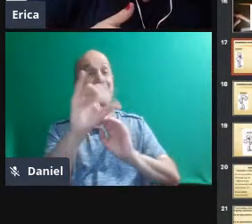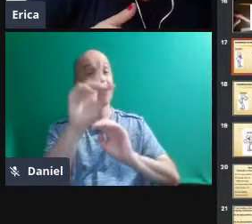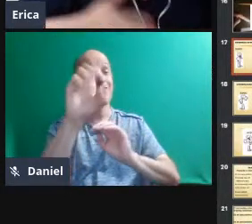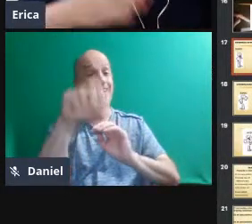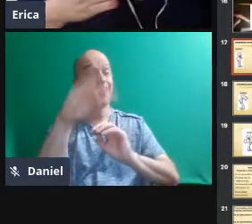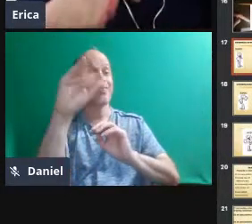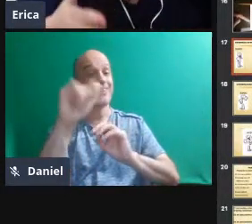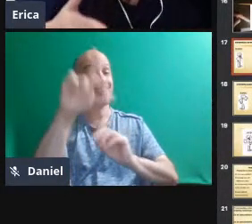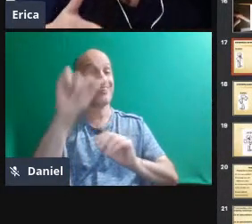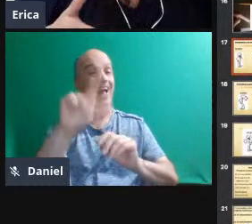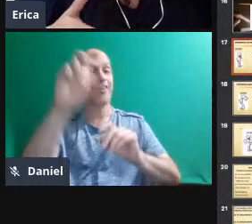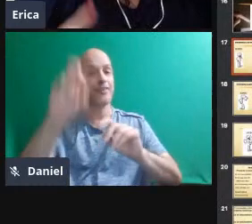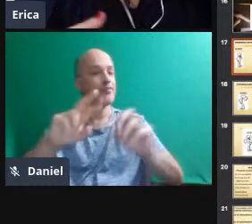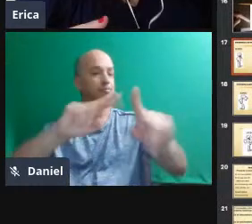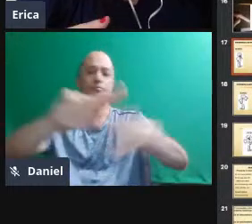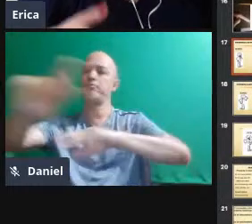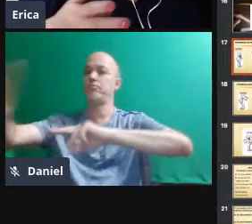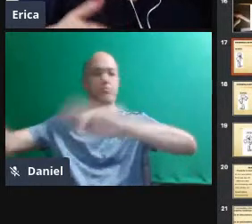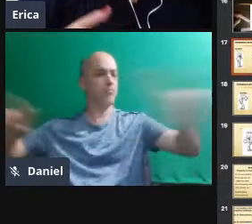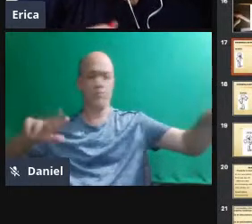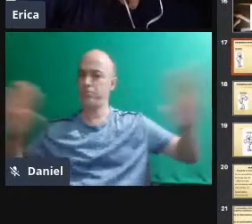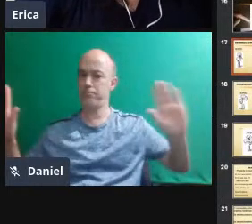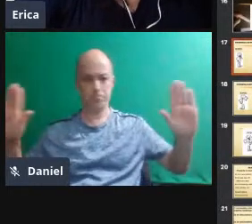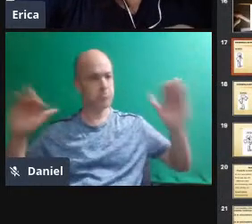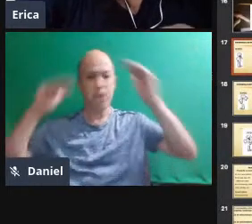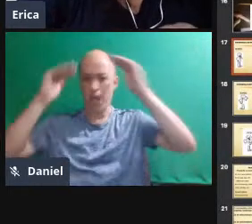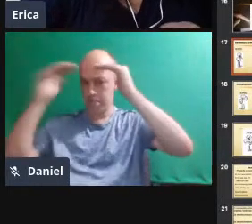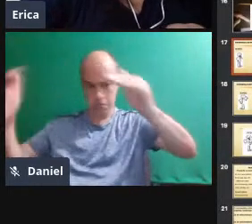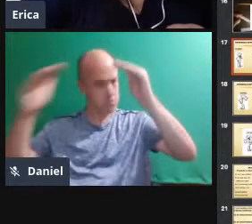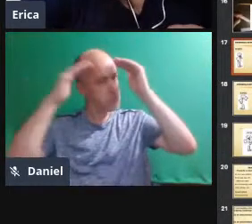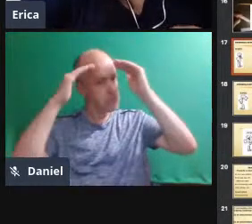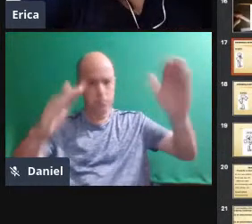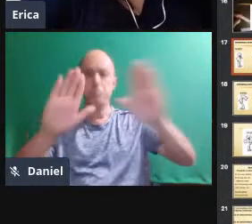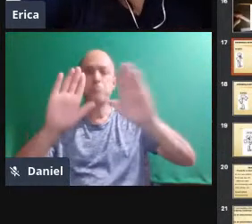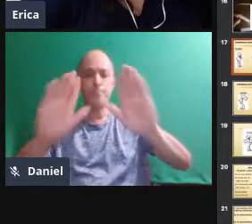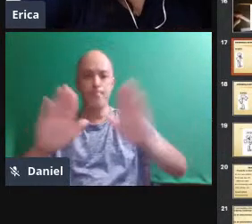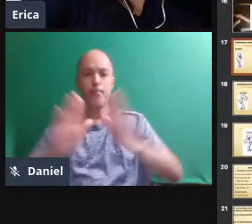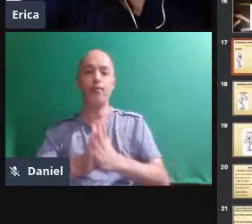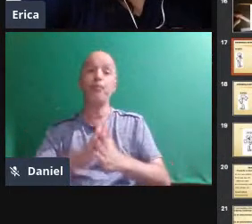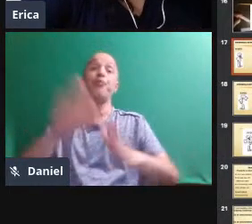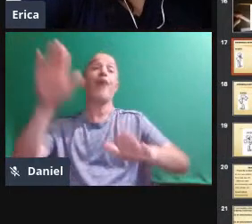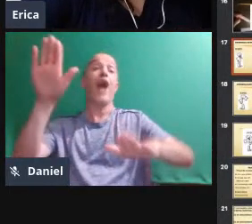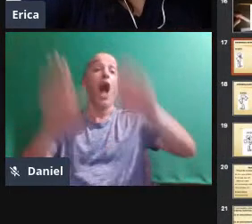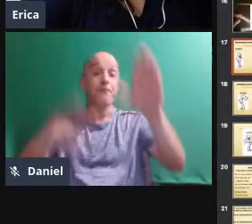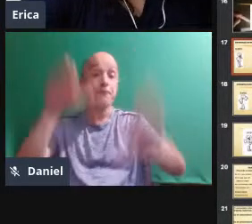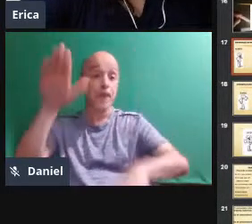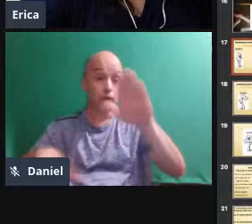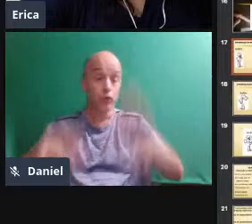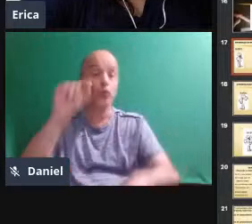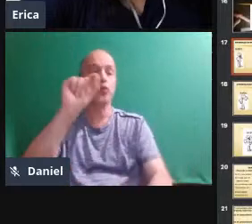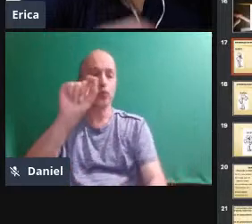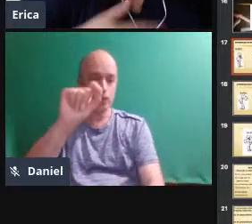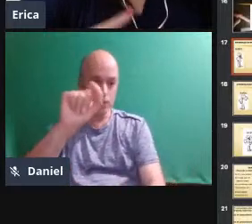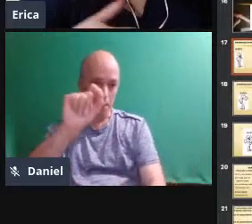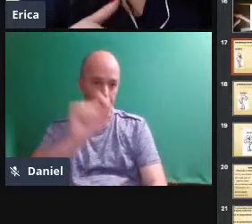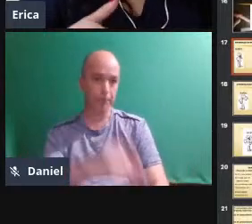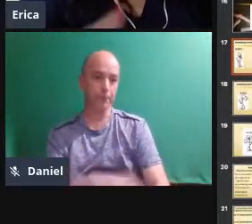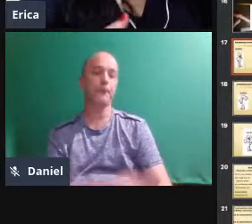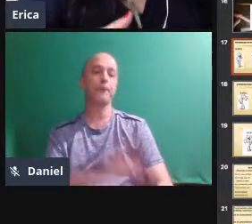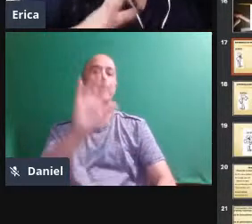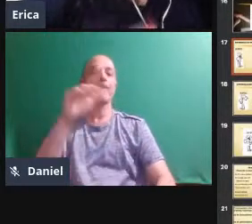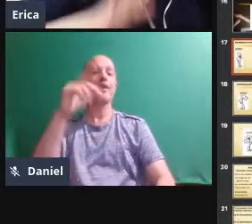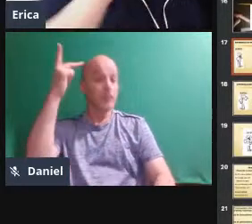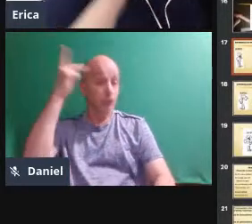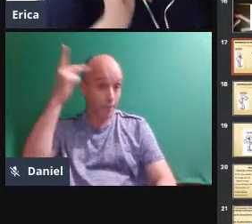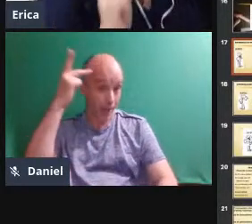O grupo de deficientes auditivos tem uma identidade diferenciada. Do grupo dos surdos. Nós respeitamos os